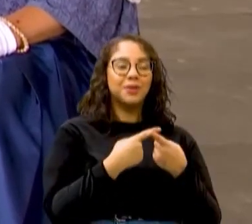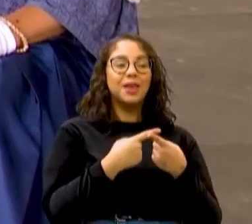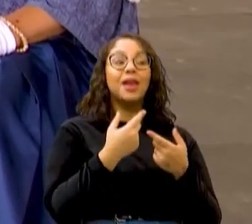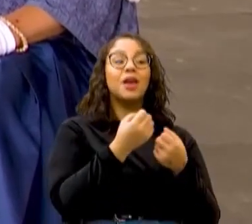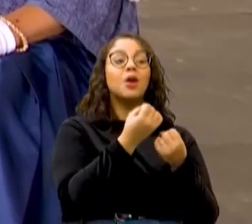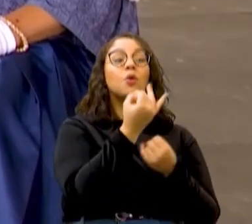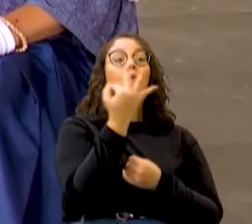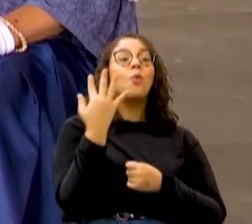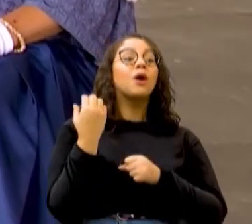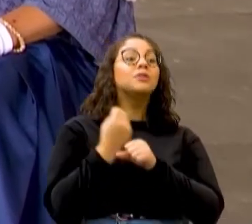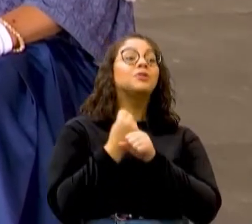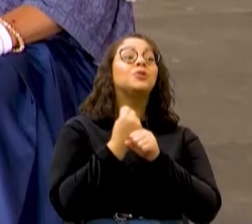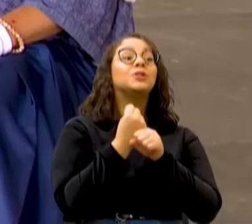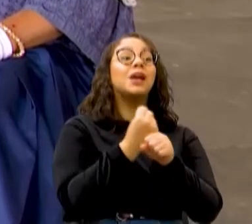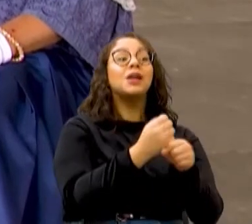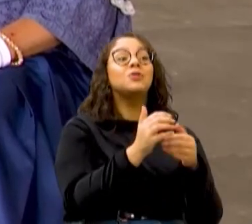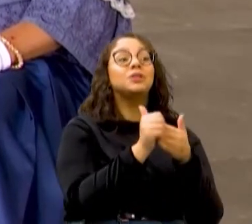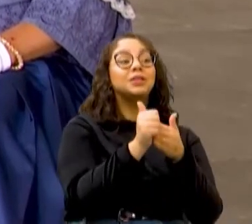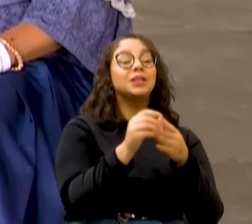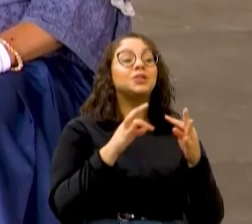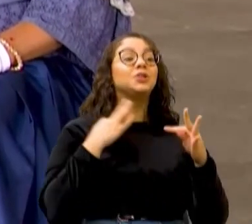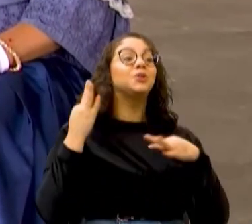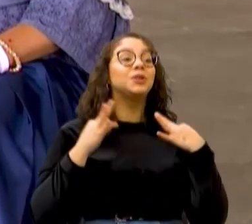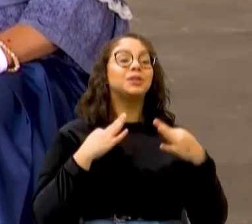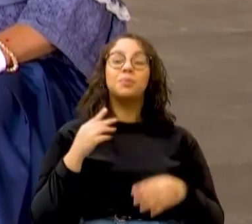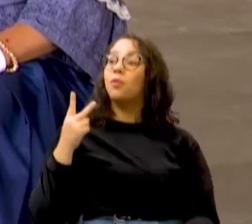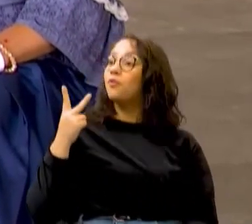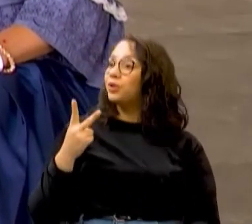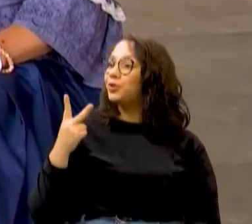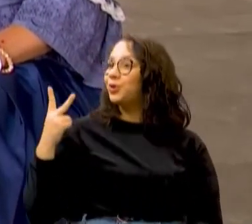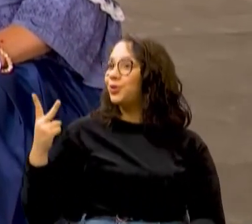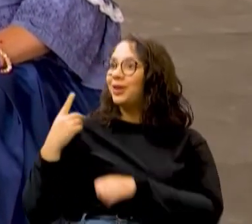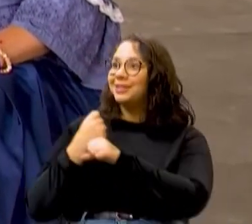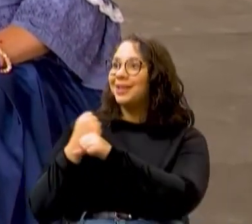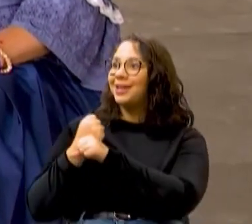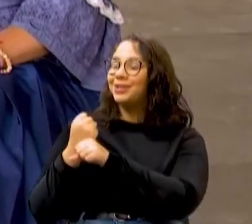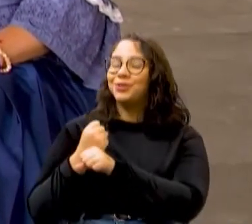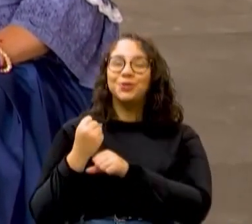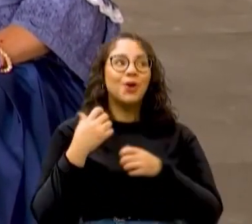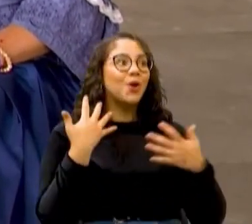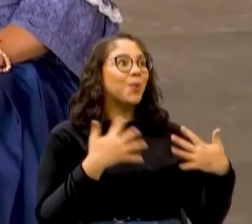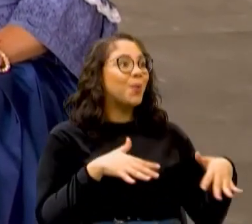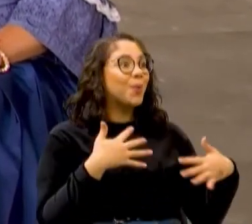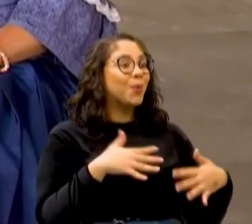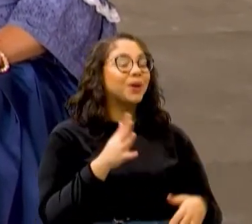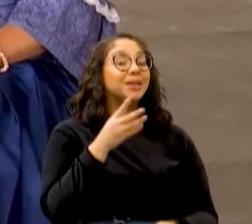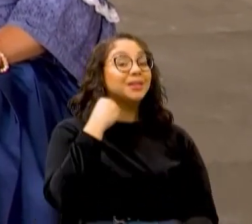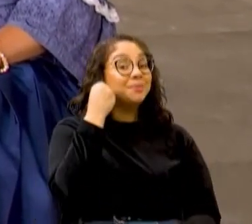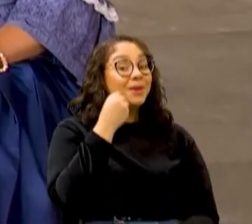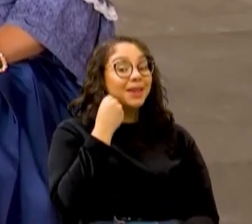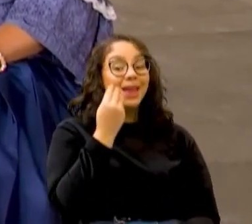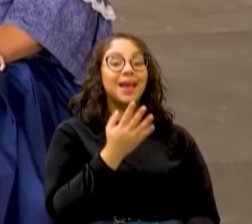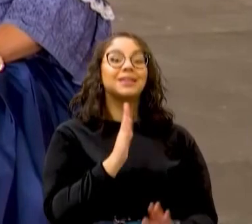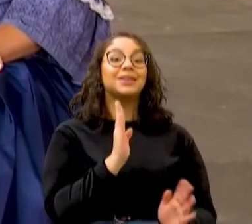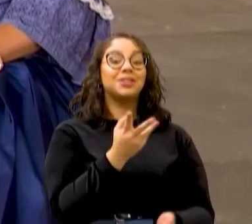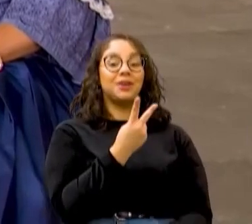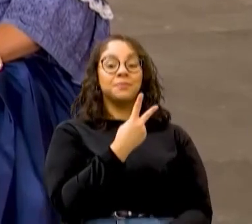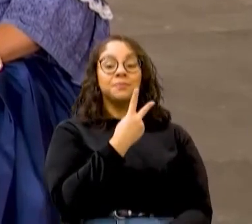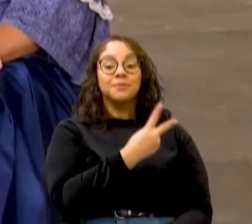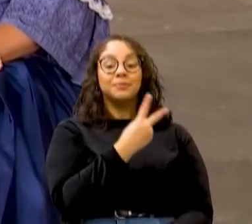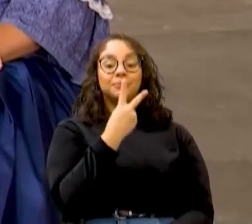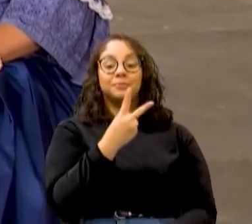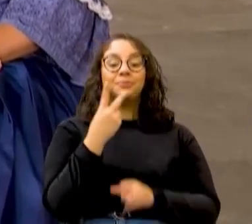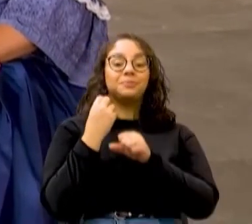Quantos anos você está Como que é de turismo 22 anos uau e as experiências durante